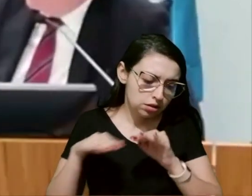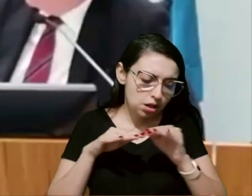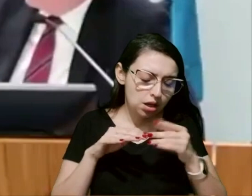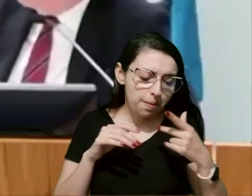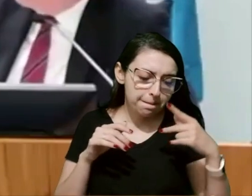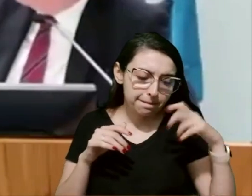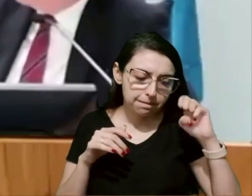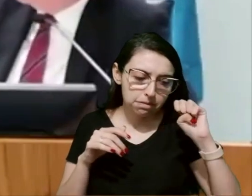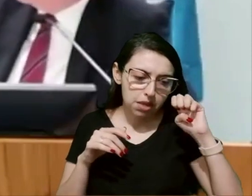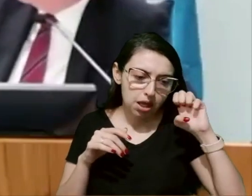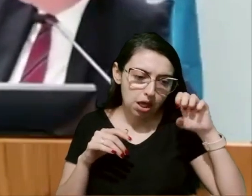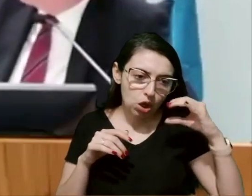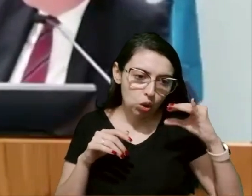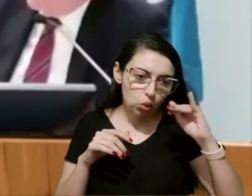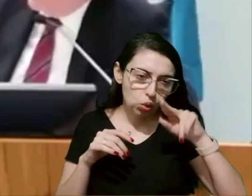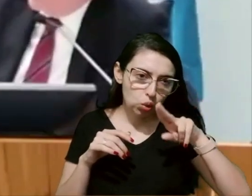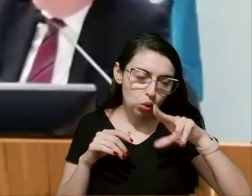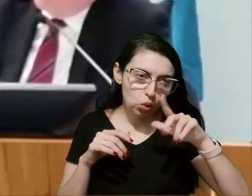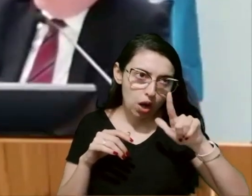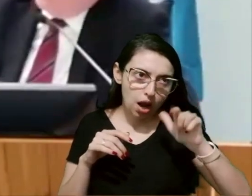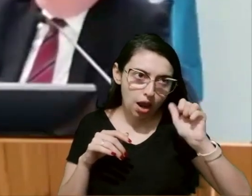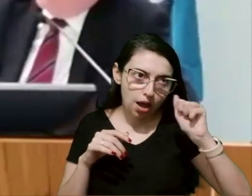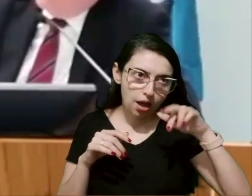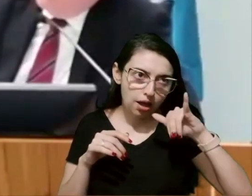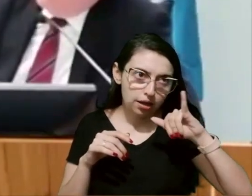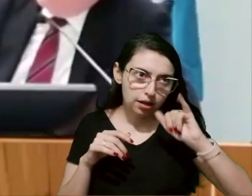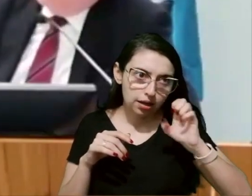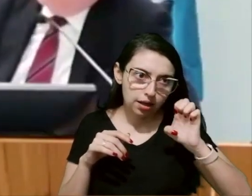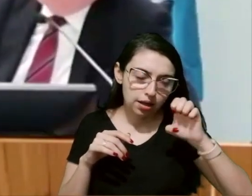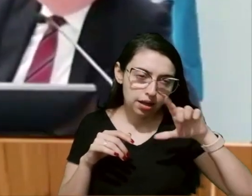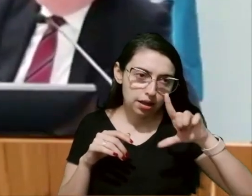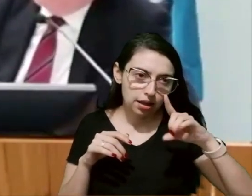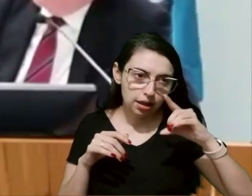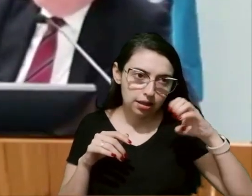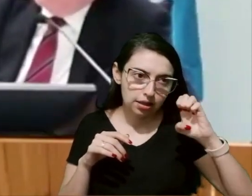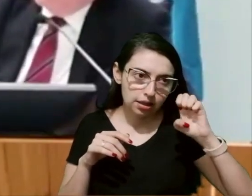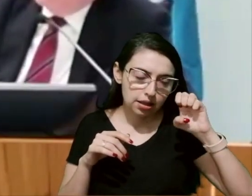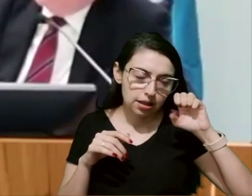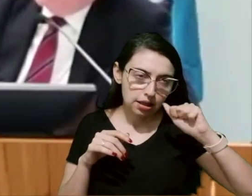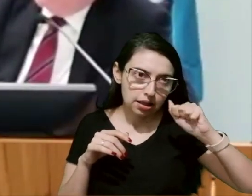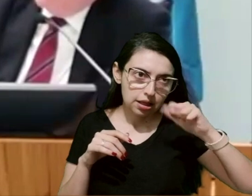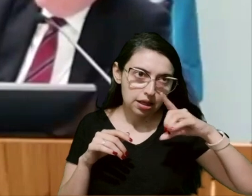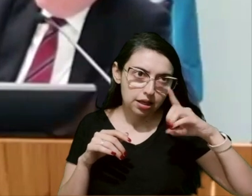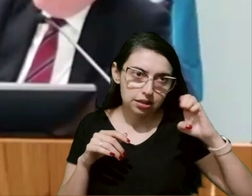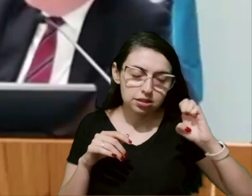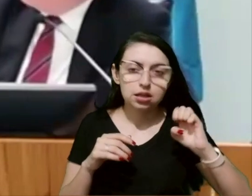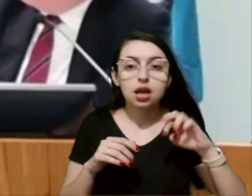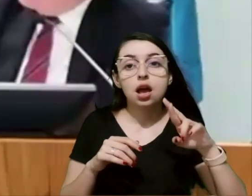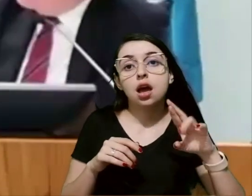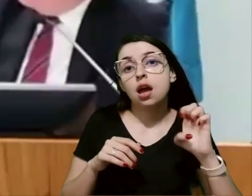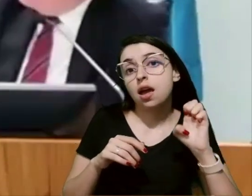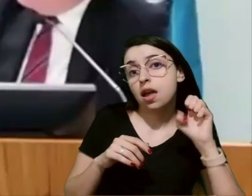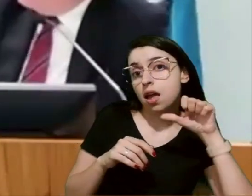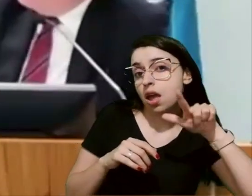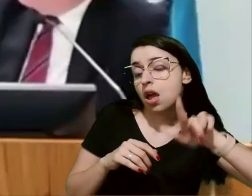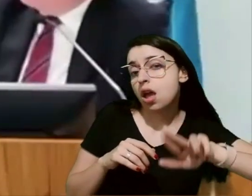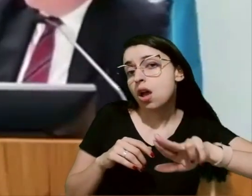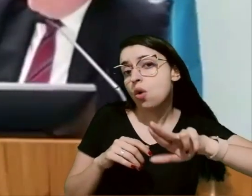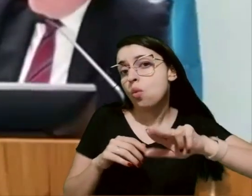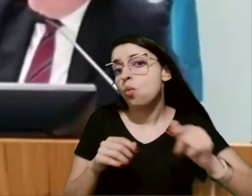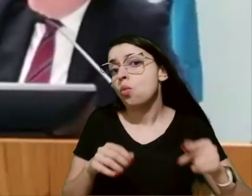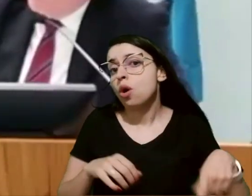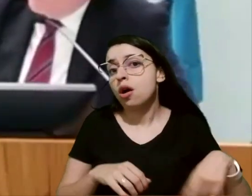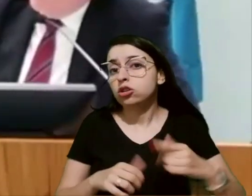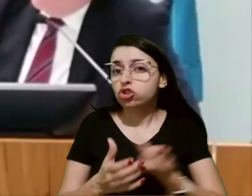uma peculiaridade no Poder Judiciário Federal, na Justiça Federal, nós temos um grande número de réus estrangeiros sem vinculação